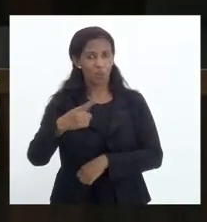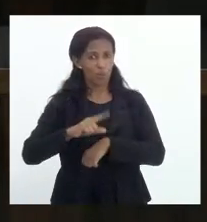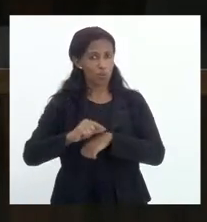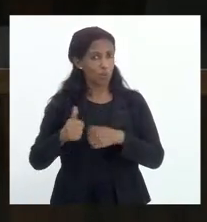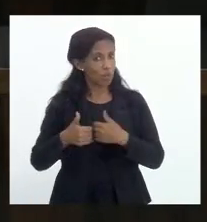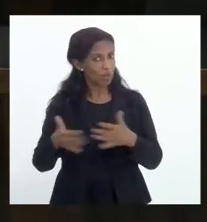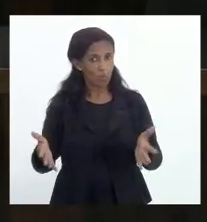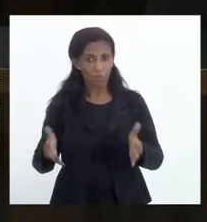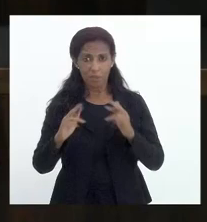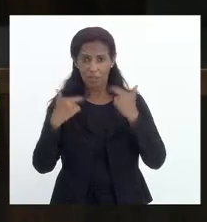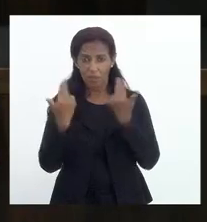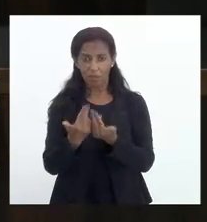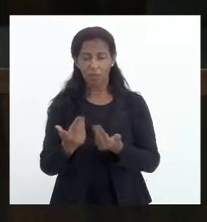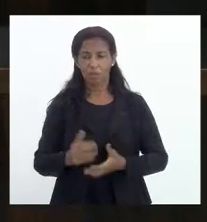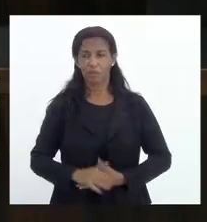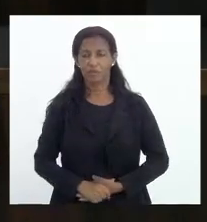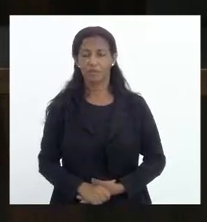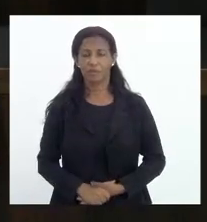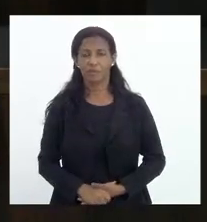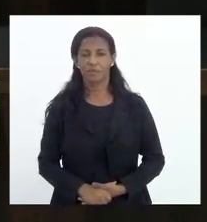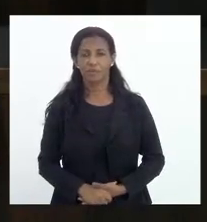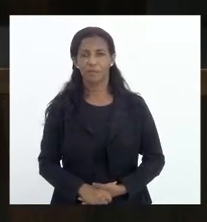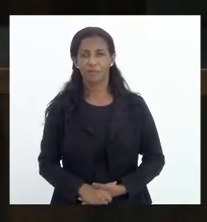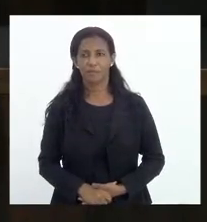expediente inicial. Por favor,